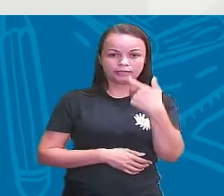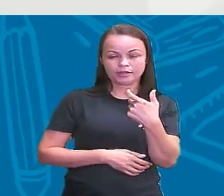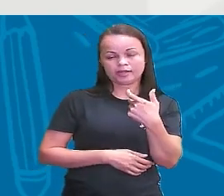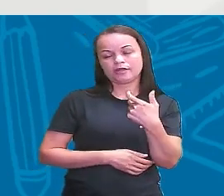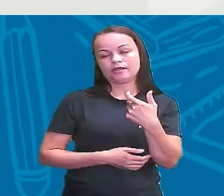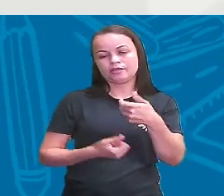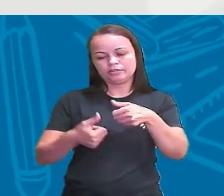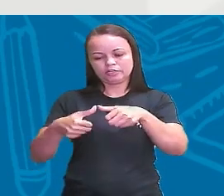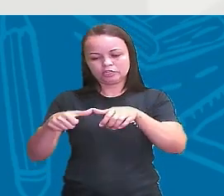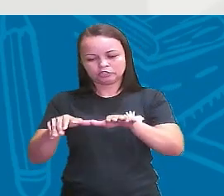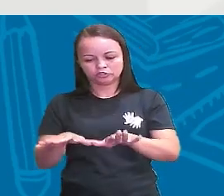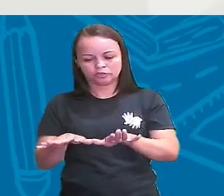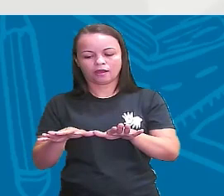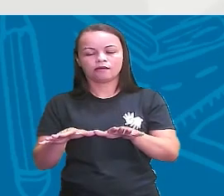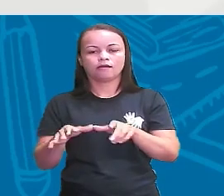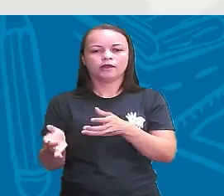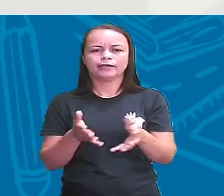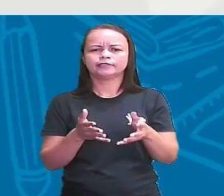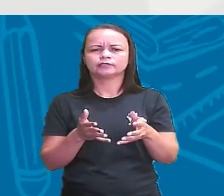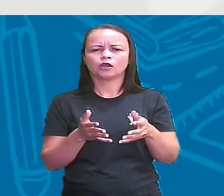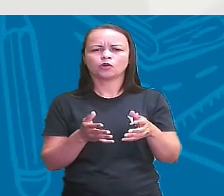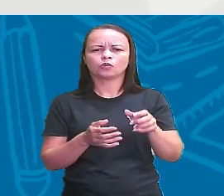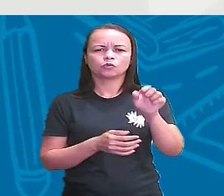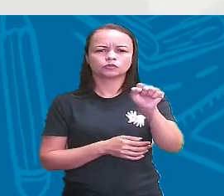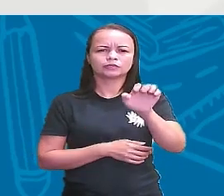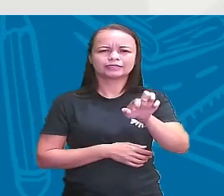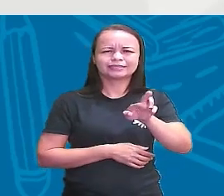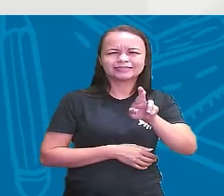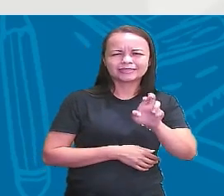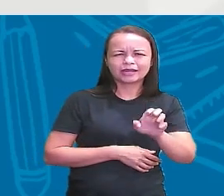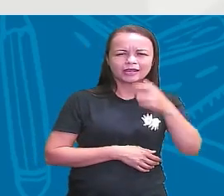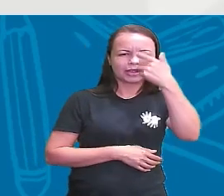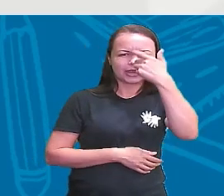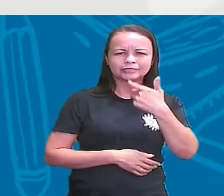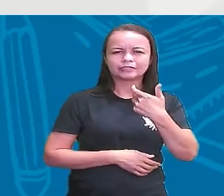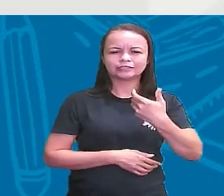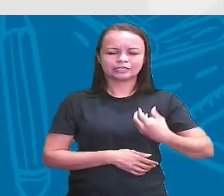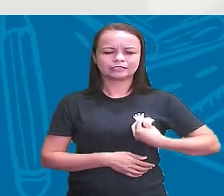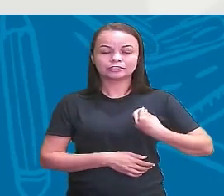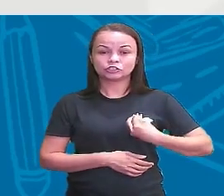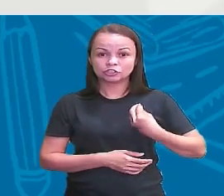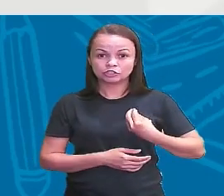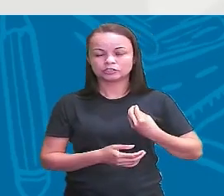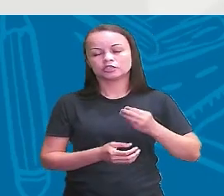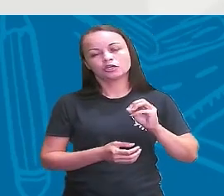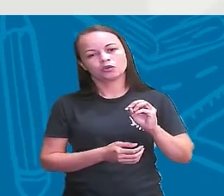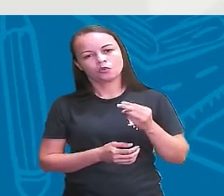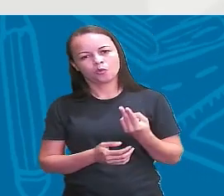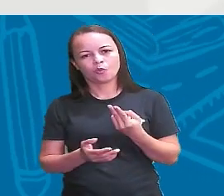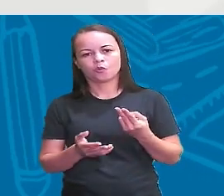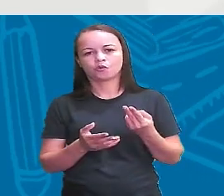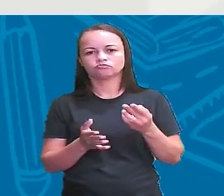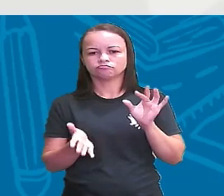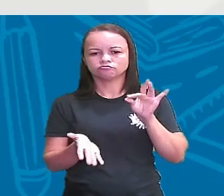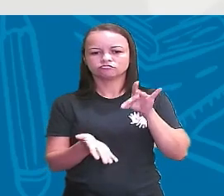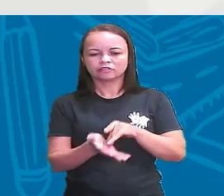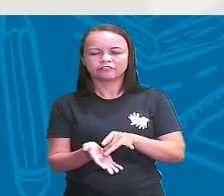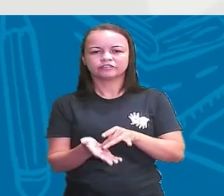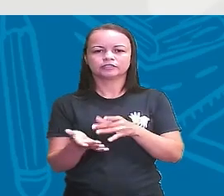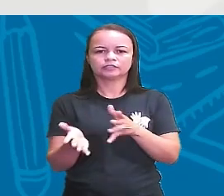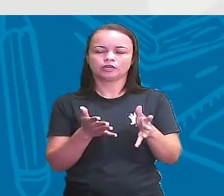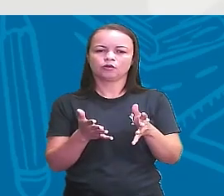verbo ser é um verbo de existência e de definição e, como tal, expressa